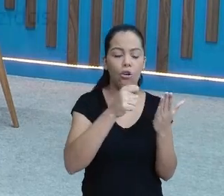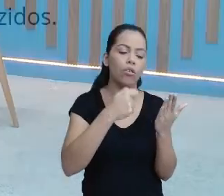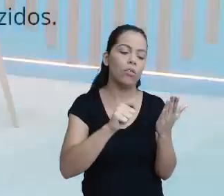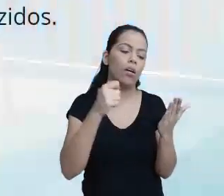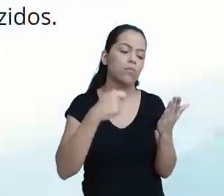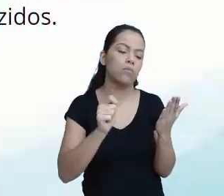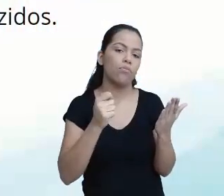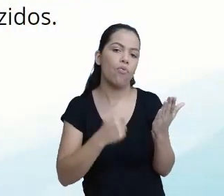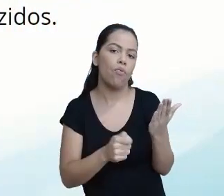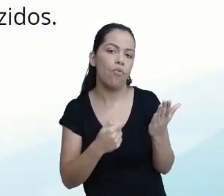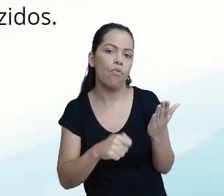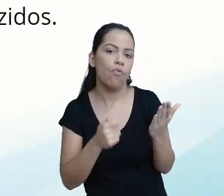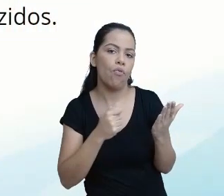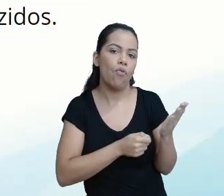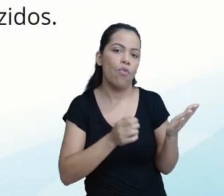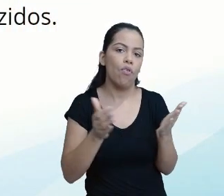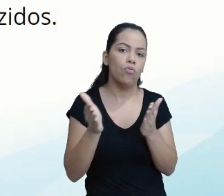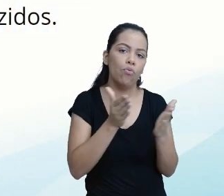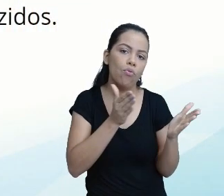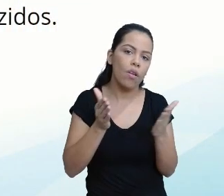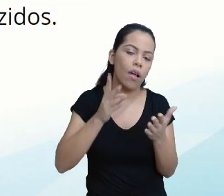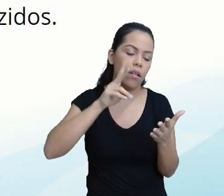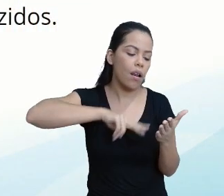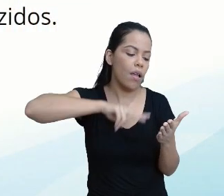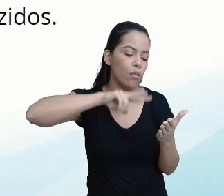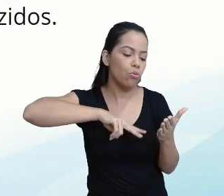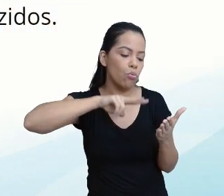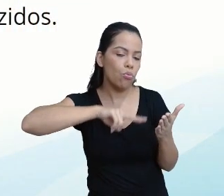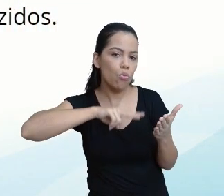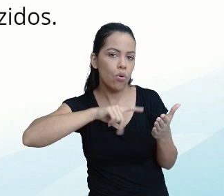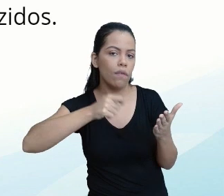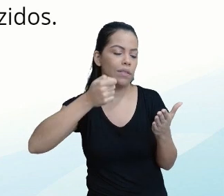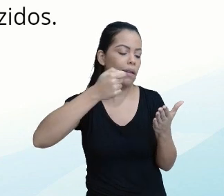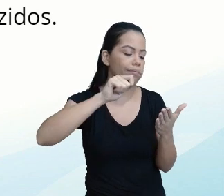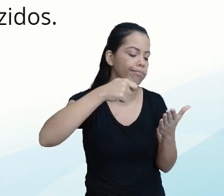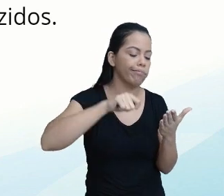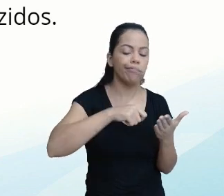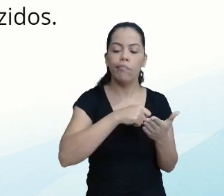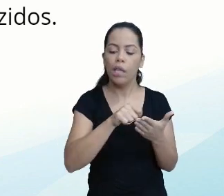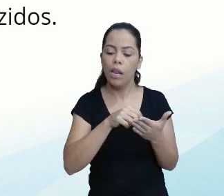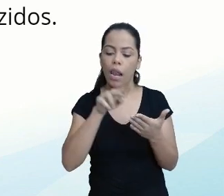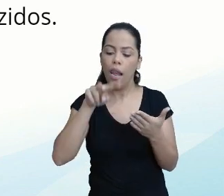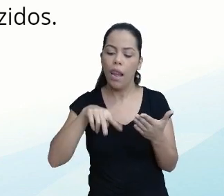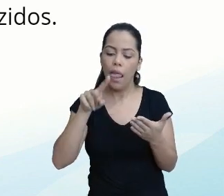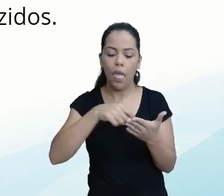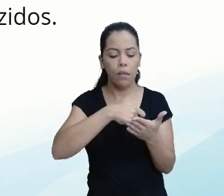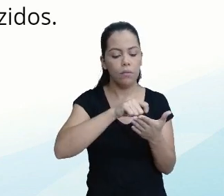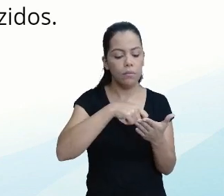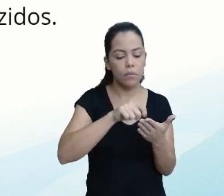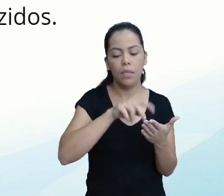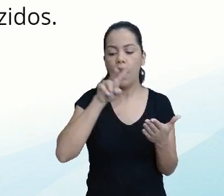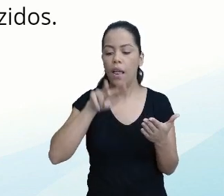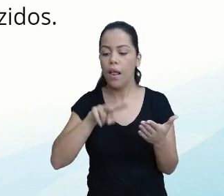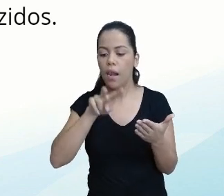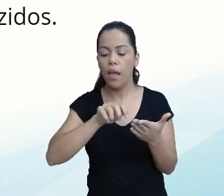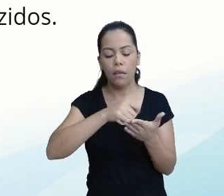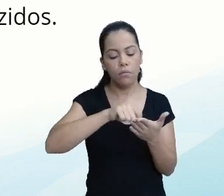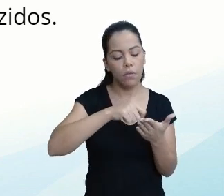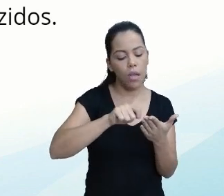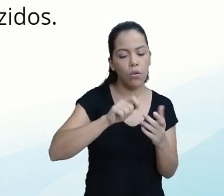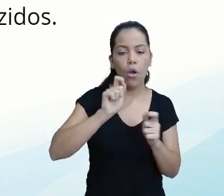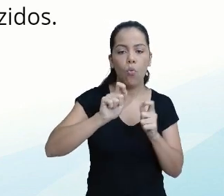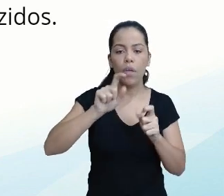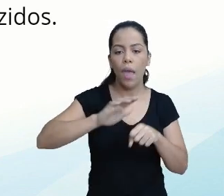os processos de leitura, porque esse movimento permite que a gente destaque o que é mais